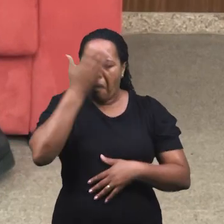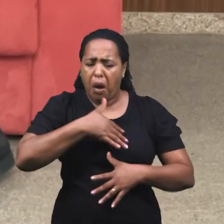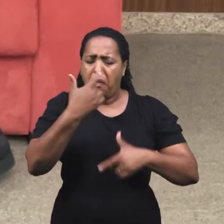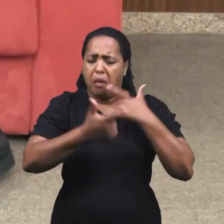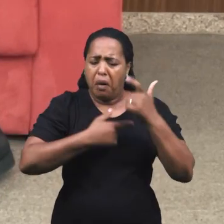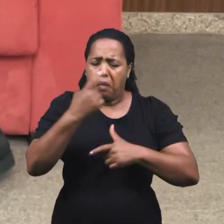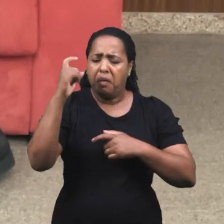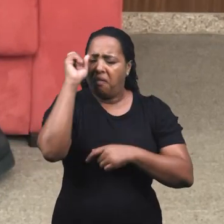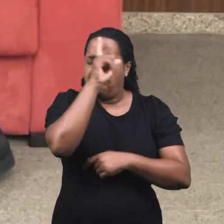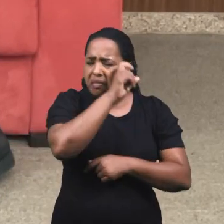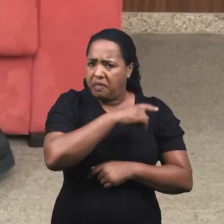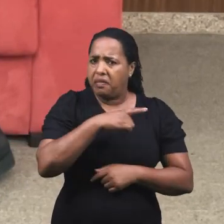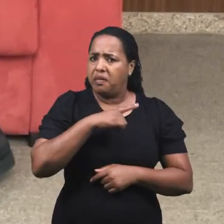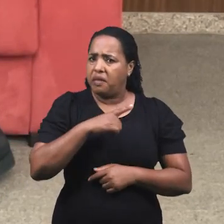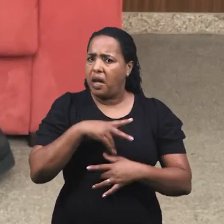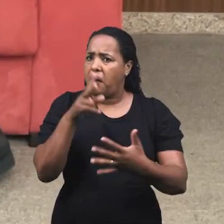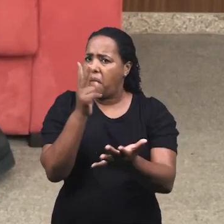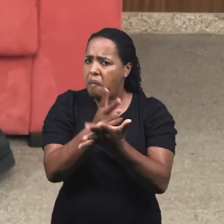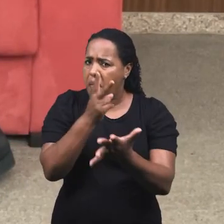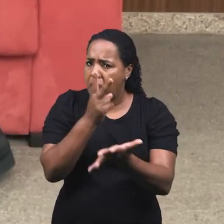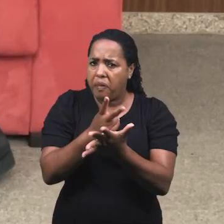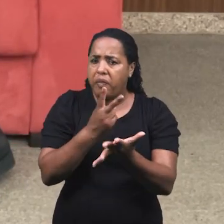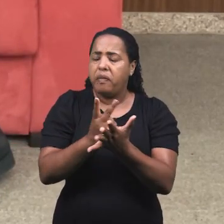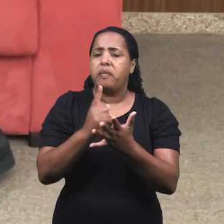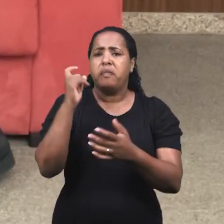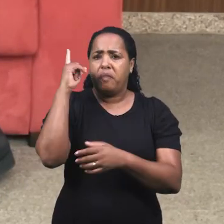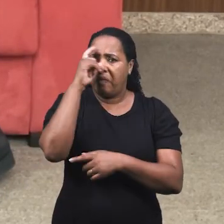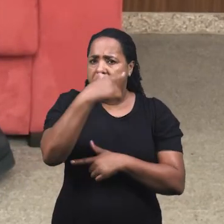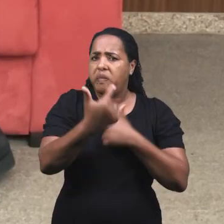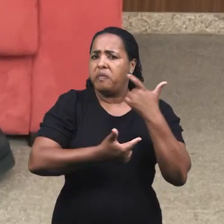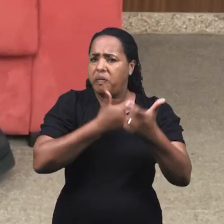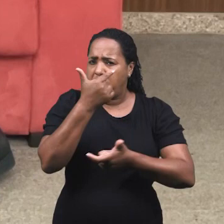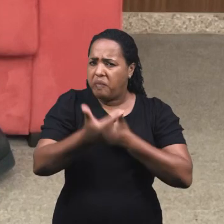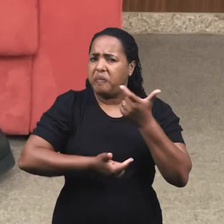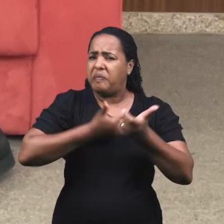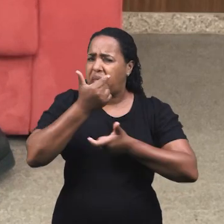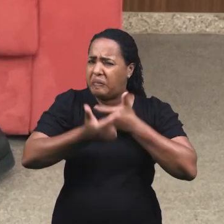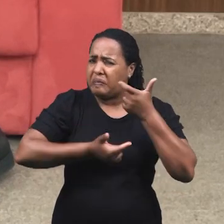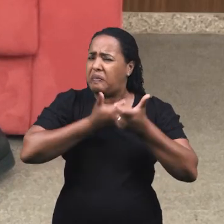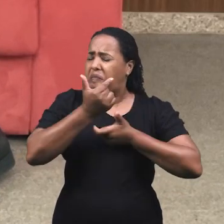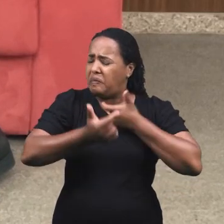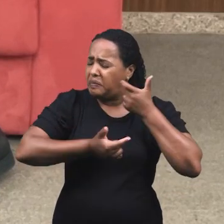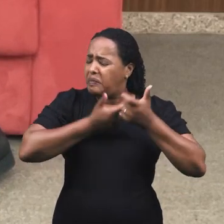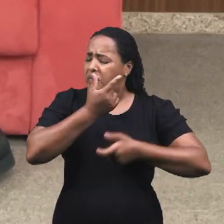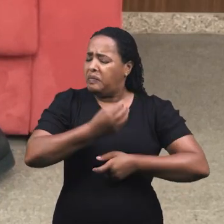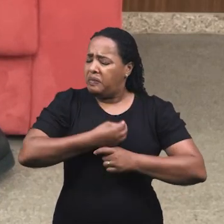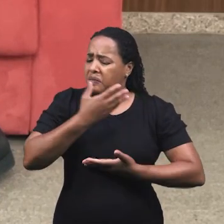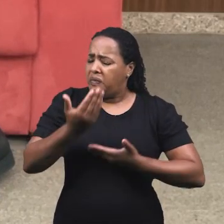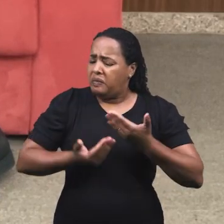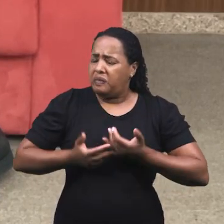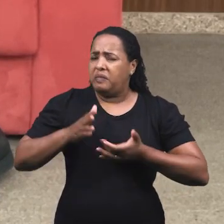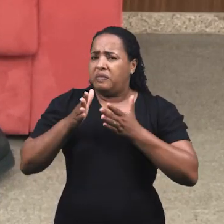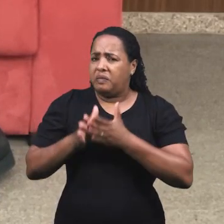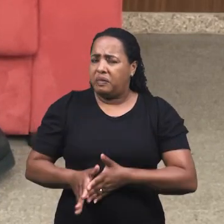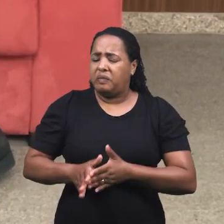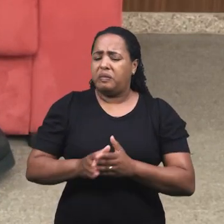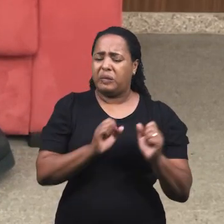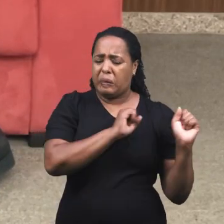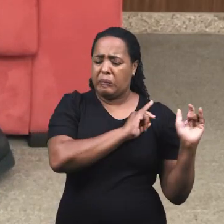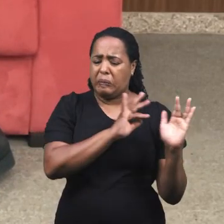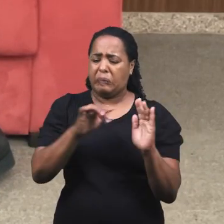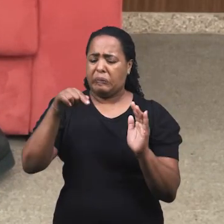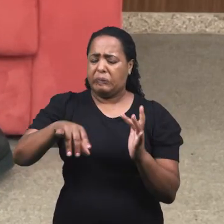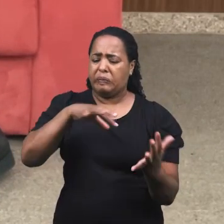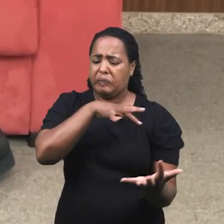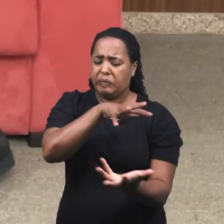E também aqui o deserto, as provações, as lutas, dificuldades, ainda que com muitas lutas